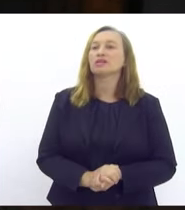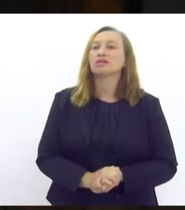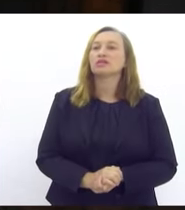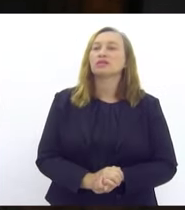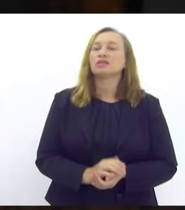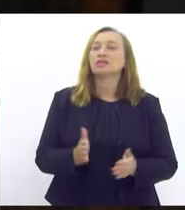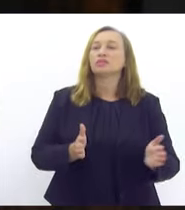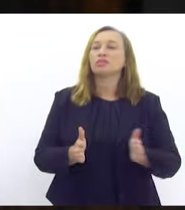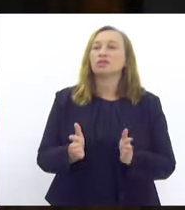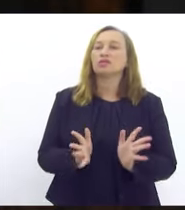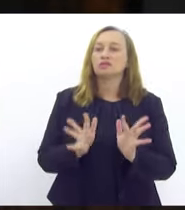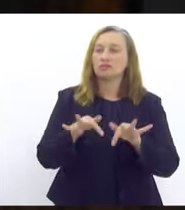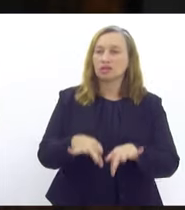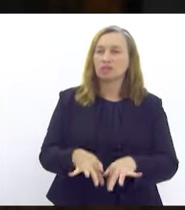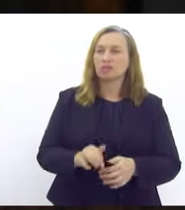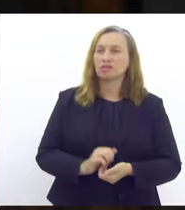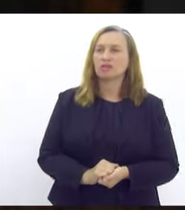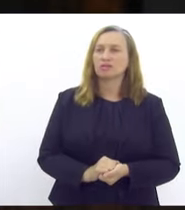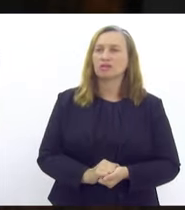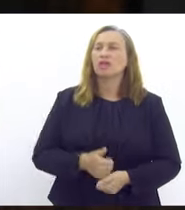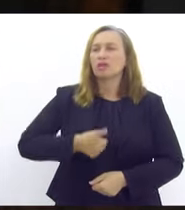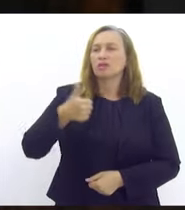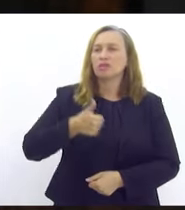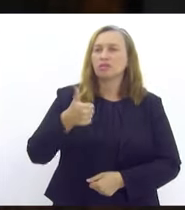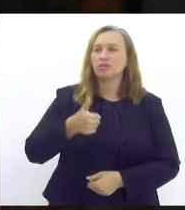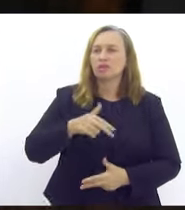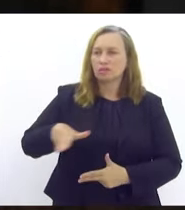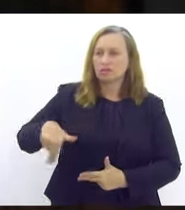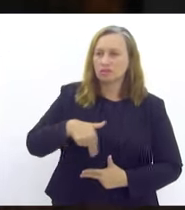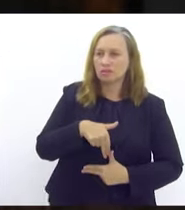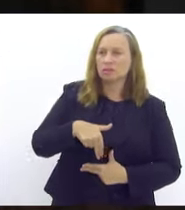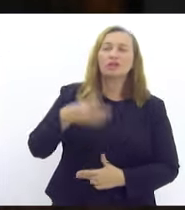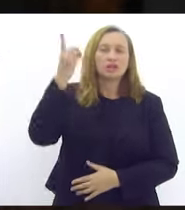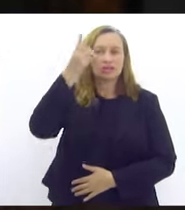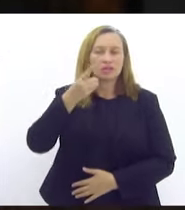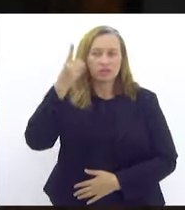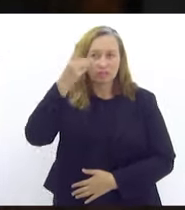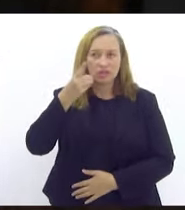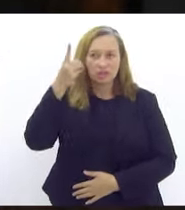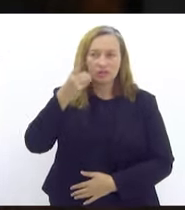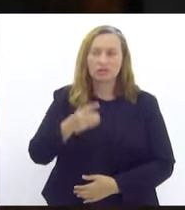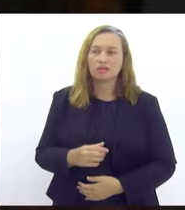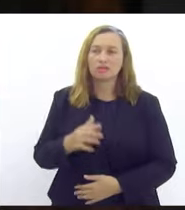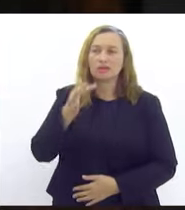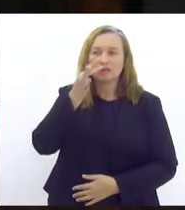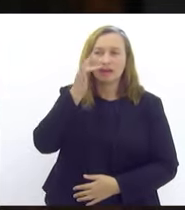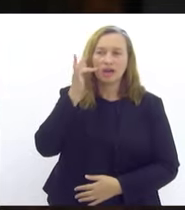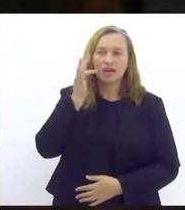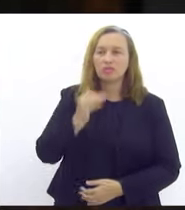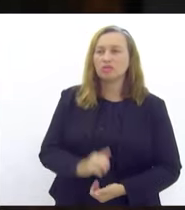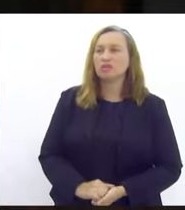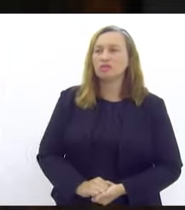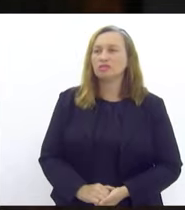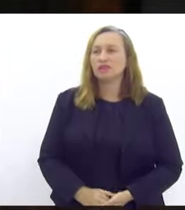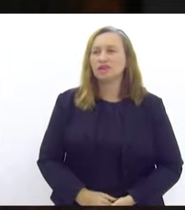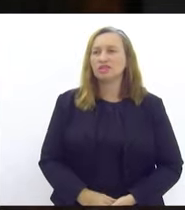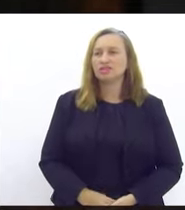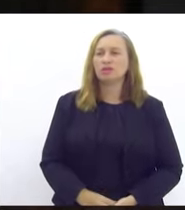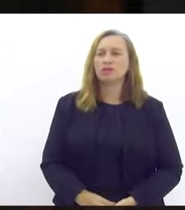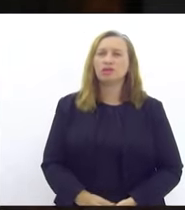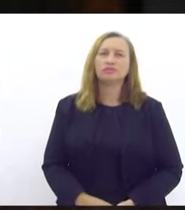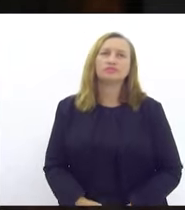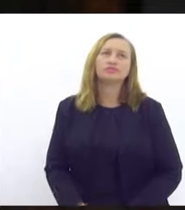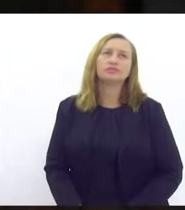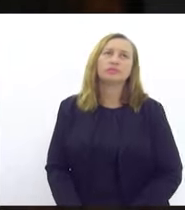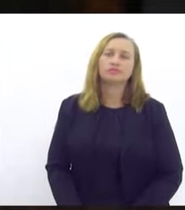ao expediente final. Primeiro orador inscrito, o nobre deputado Flávio Serafim.